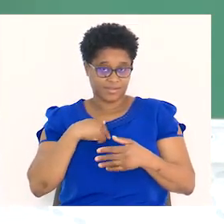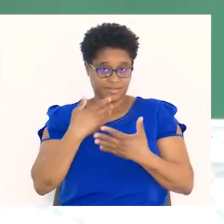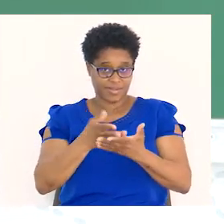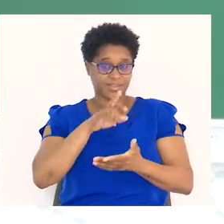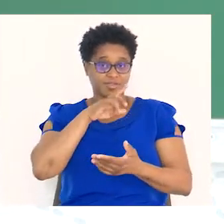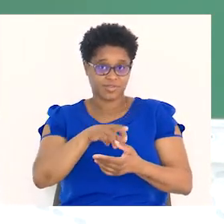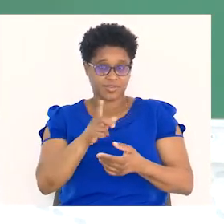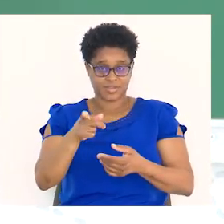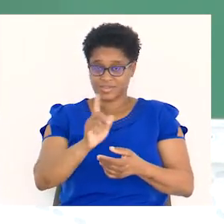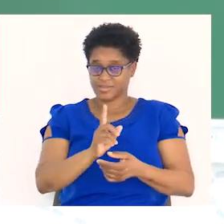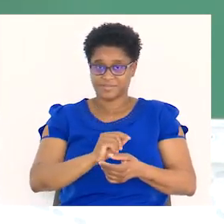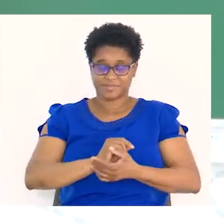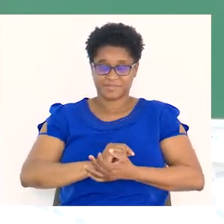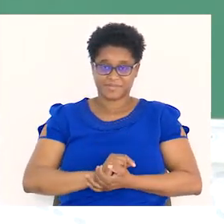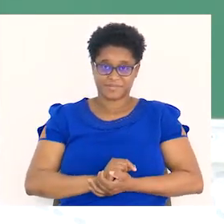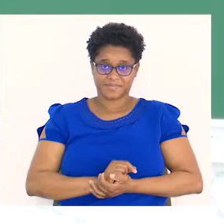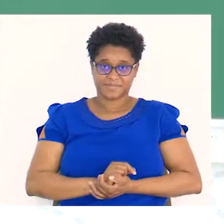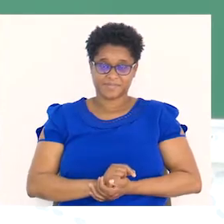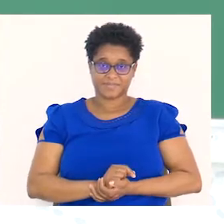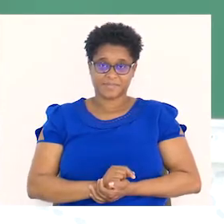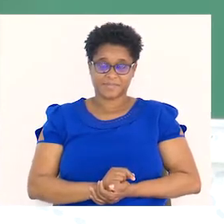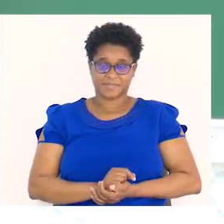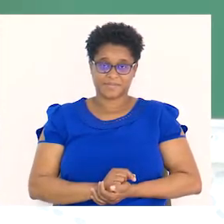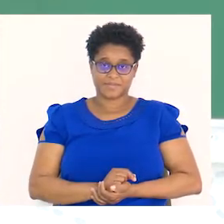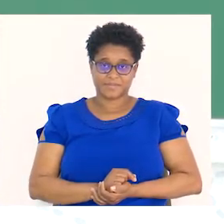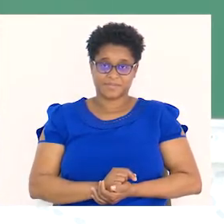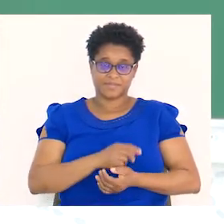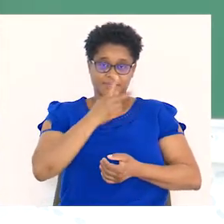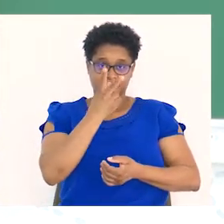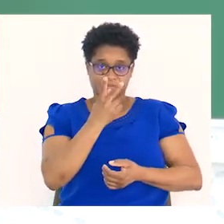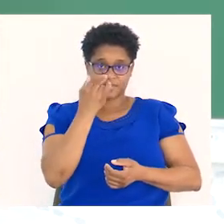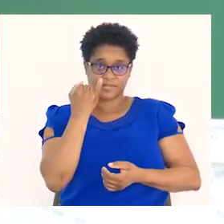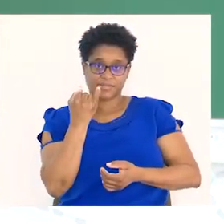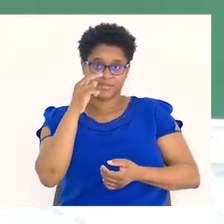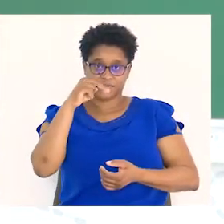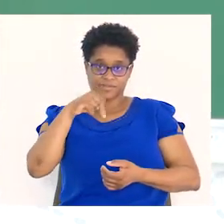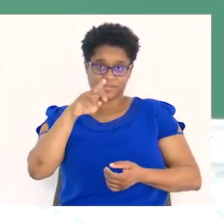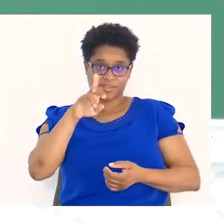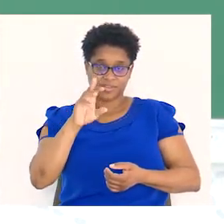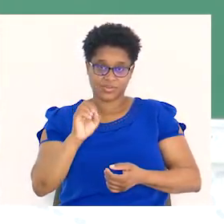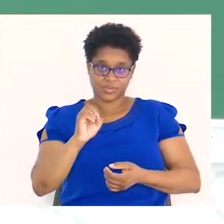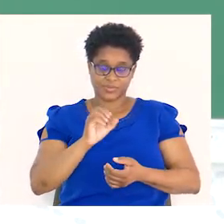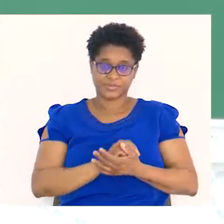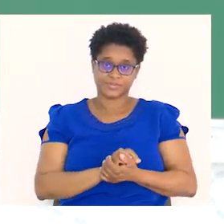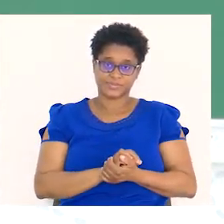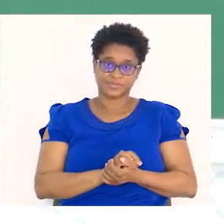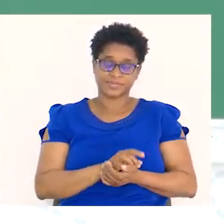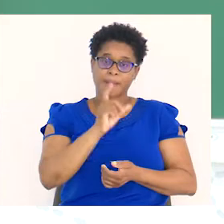Vinagre. Não é nada de vinagre, eu já dei a resposta. Oh, não. Não é nada disso.